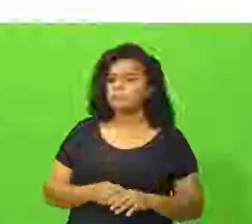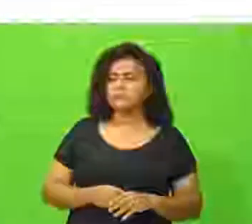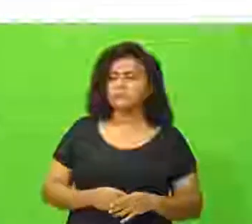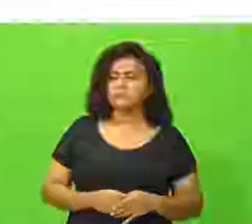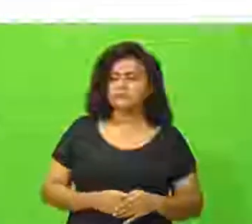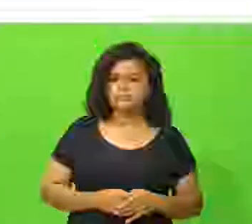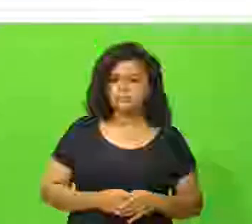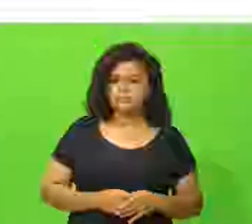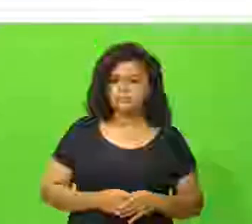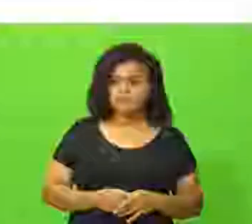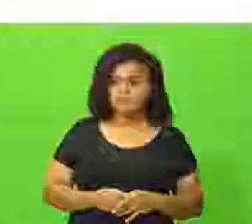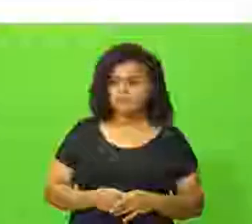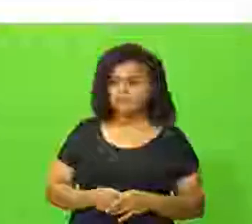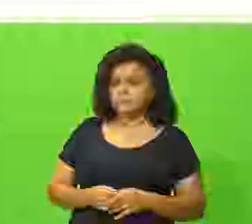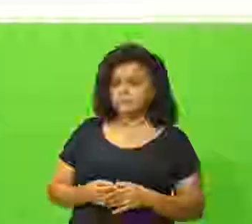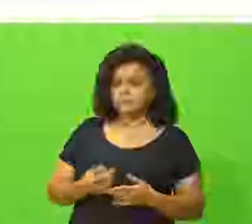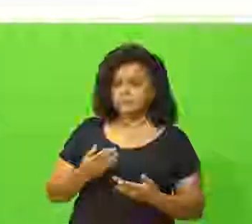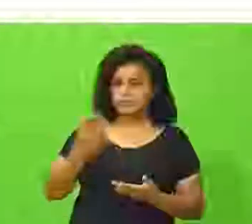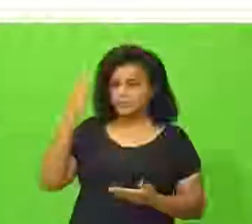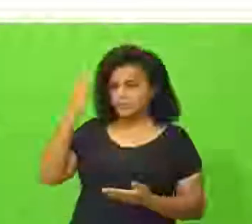Tá? Vejam bem.